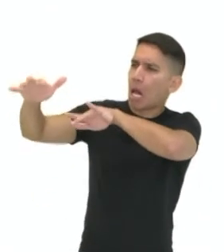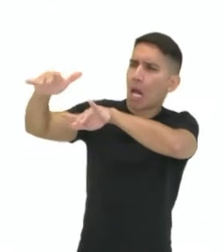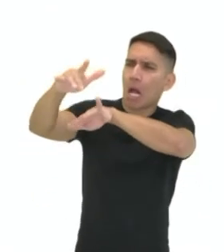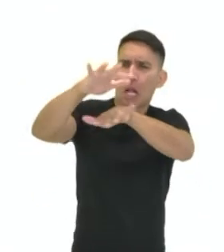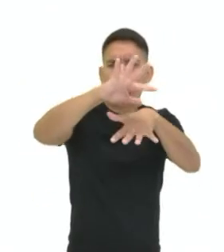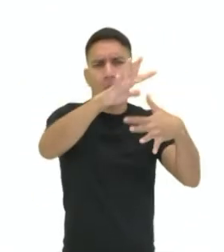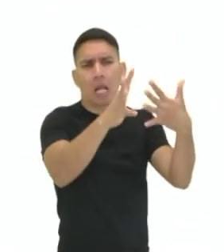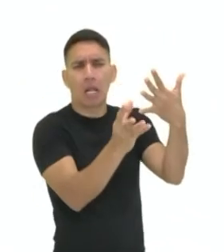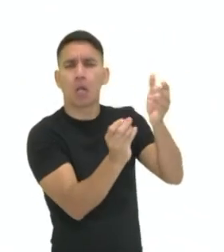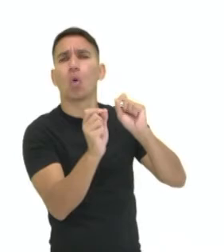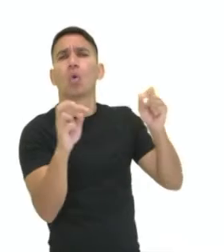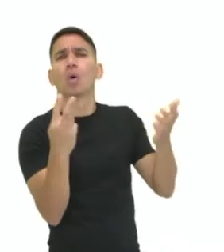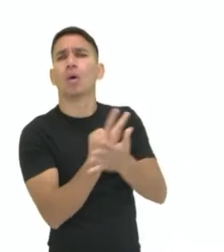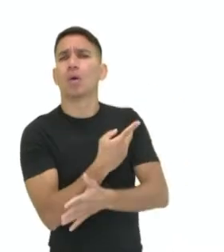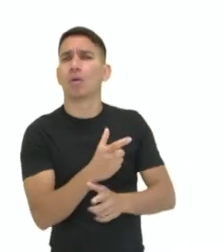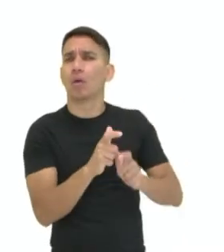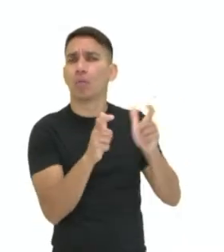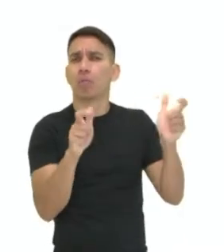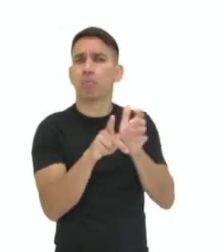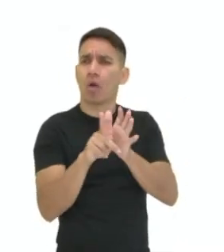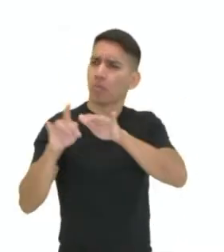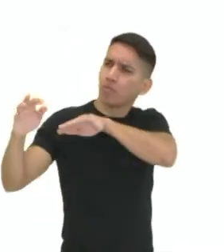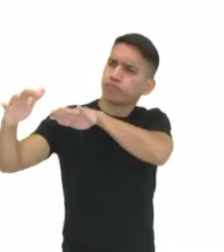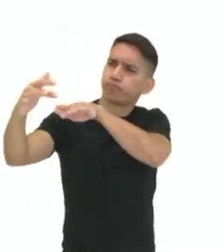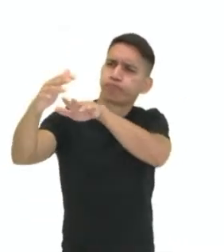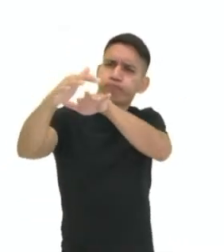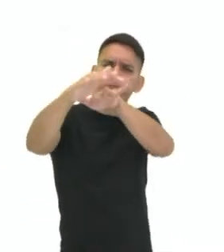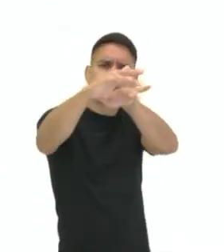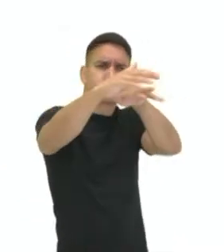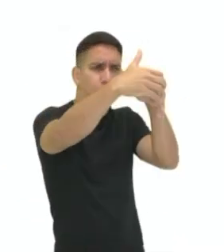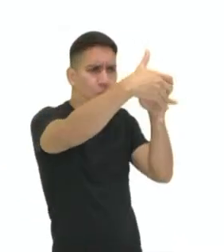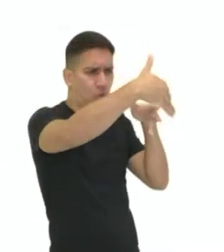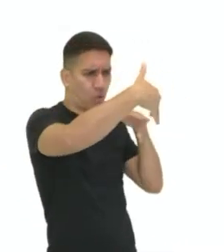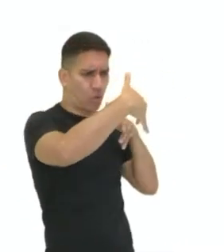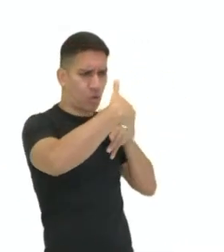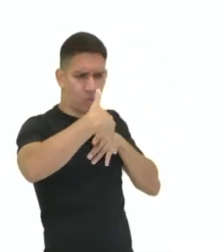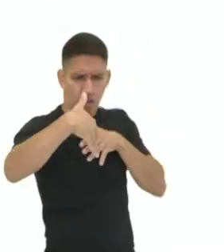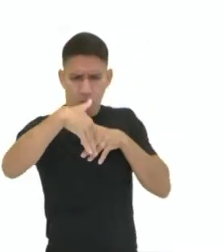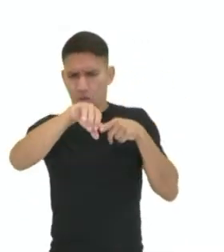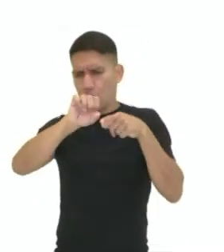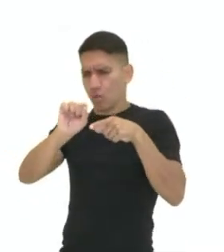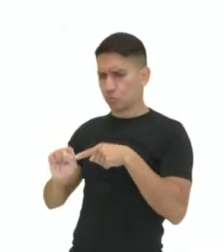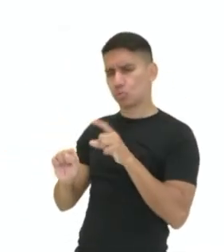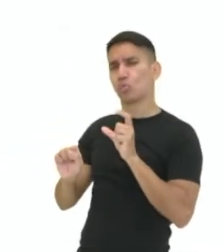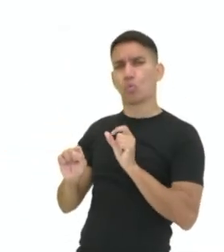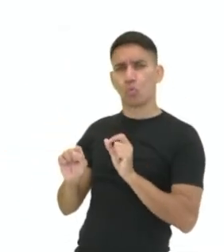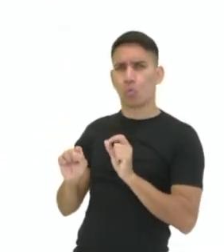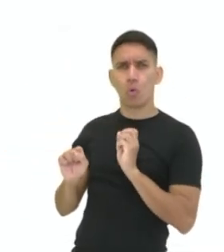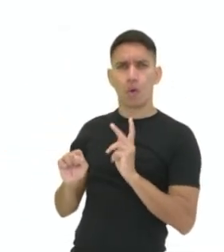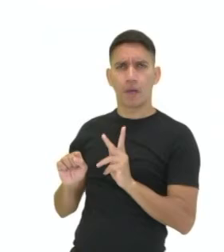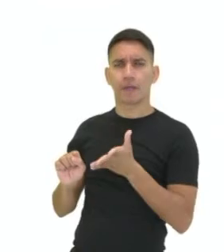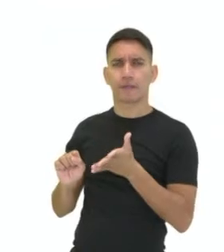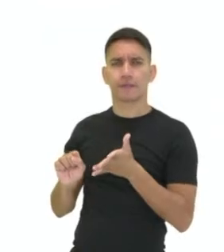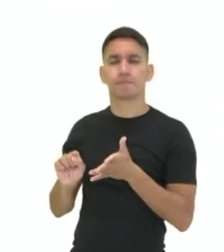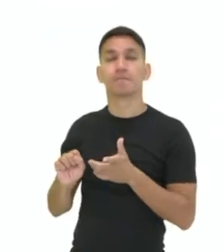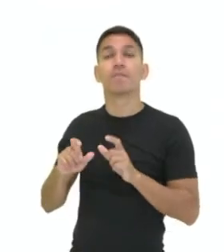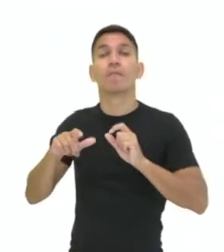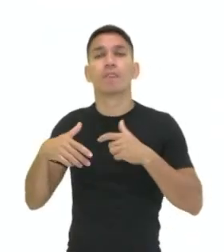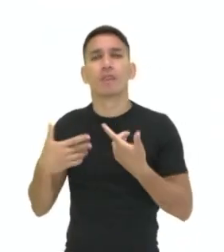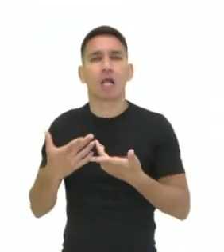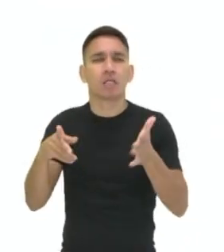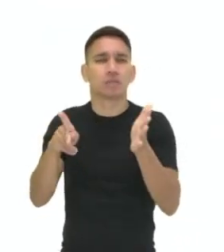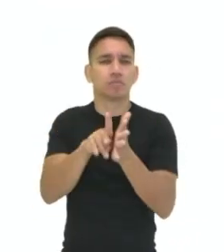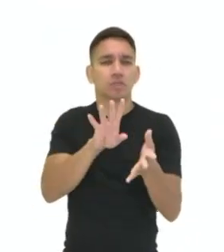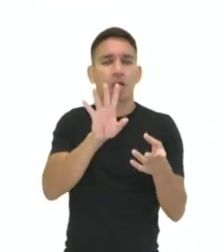amazônica, boa parte do chamado rio voador faz a curva e parte em direção ao sul, aquilo que a gente falou, tá? E regiões